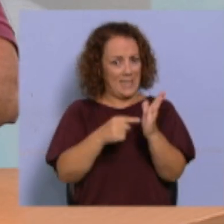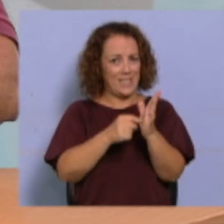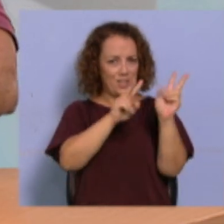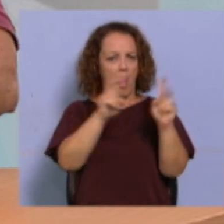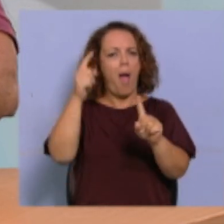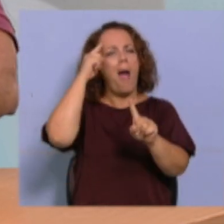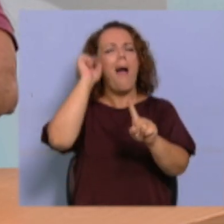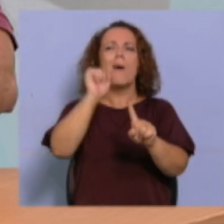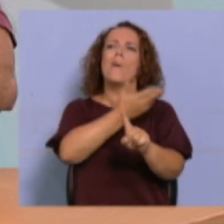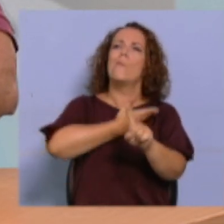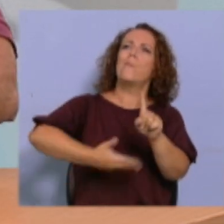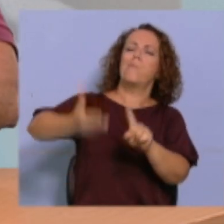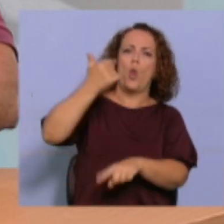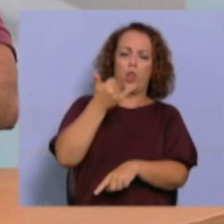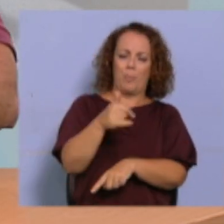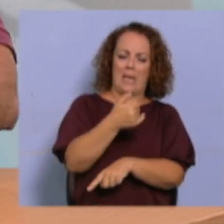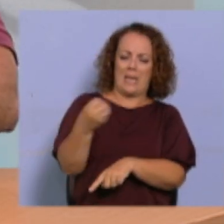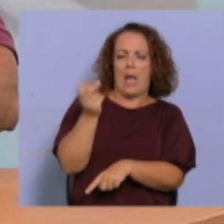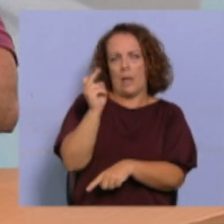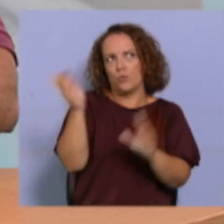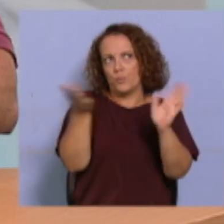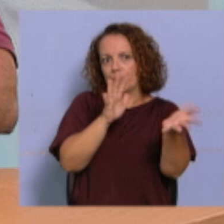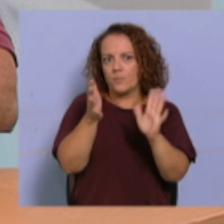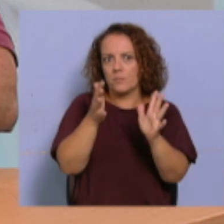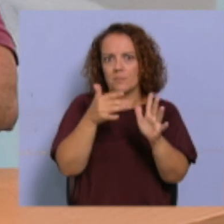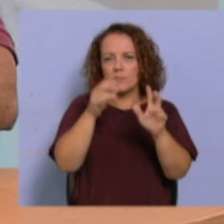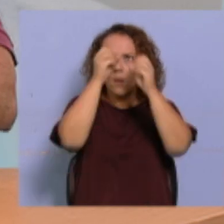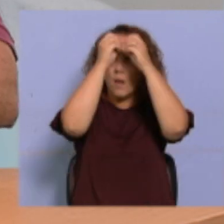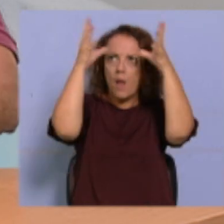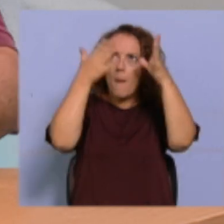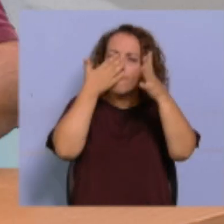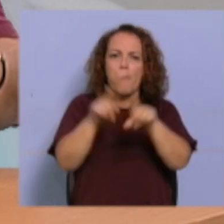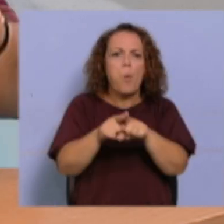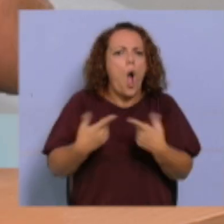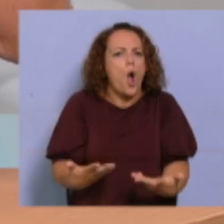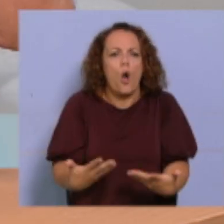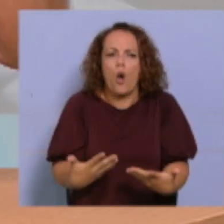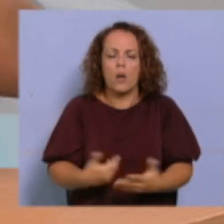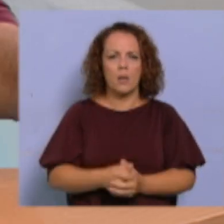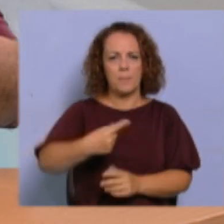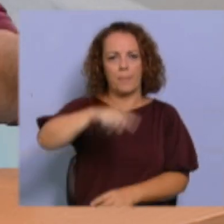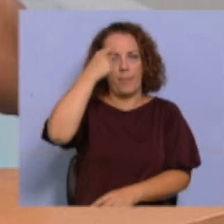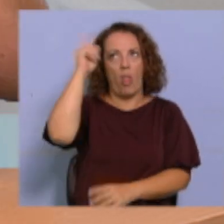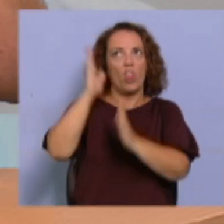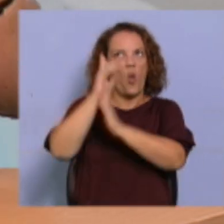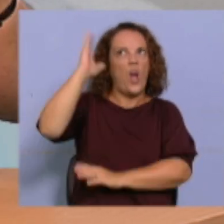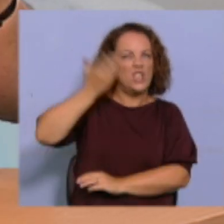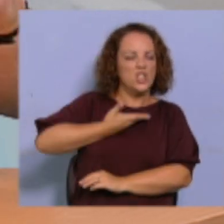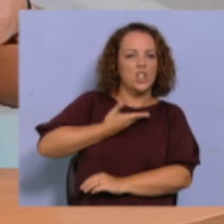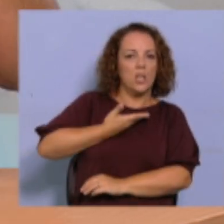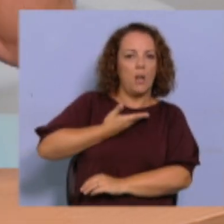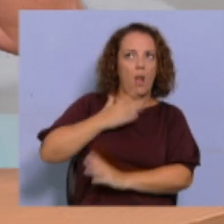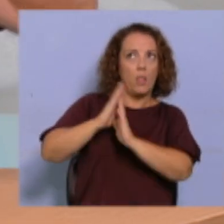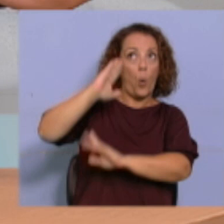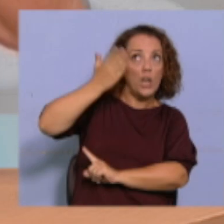São coisas, isto tem 2.500 anos, digamos assim, mas isto é muito atual. Porque a gente pensa que Deus, às vezes, castiga. E que Deus castiga